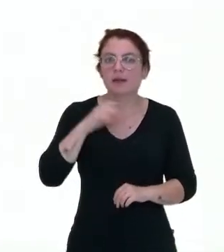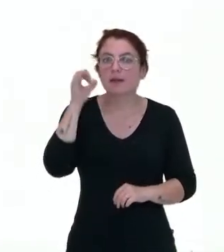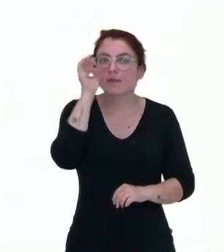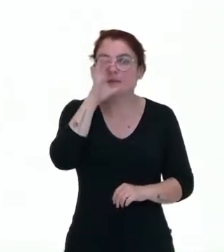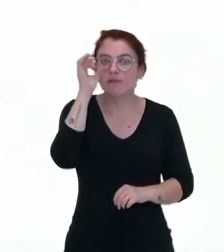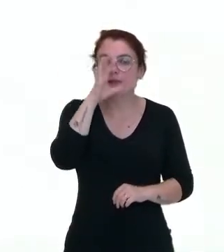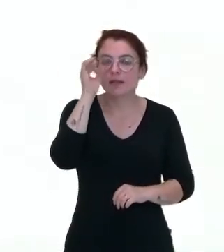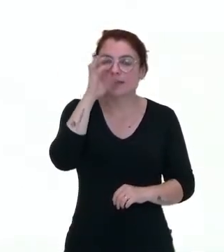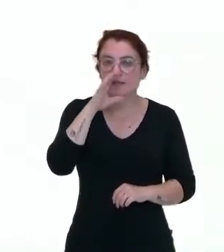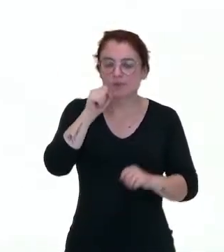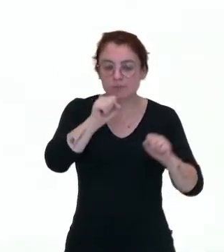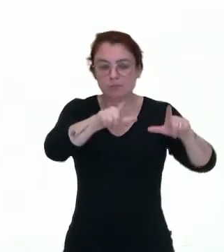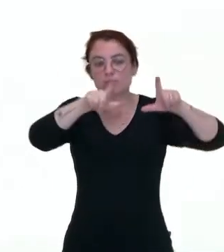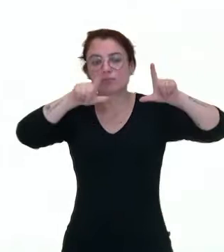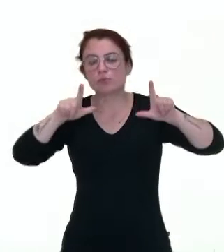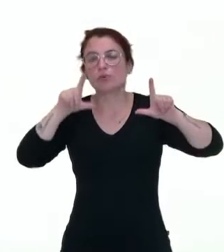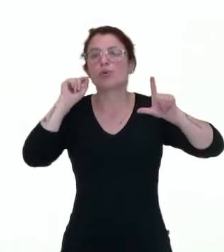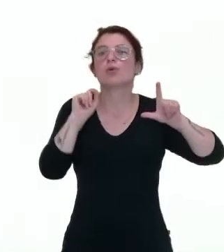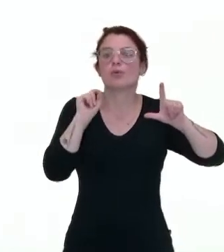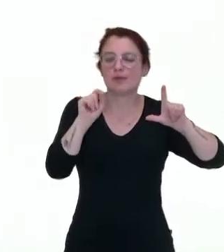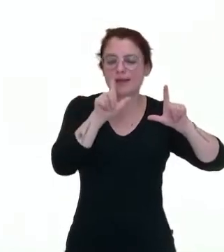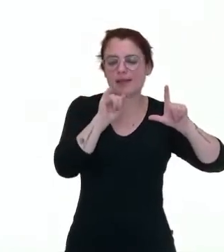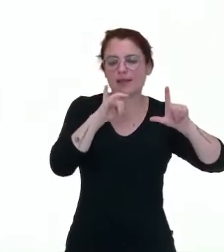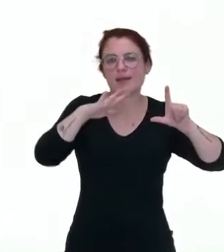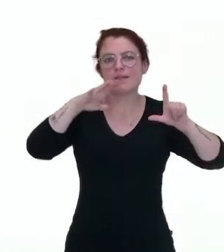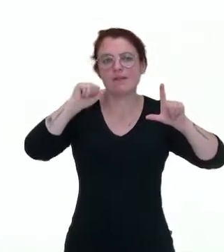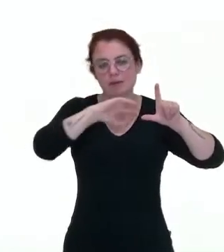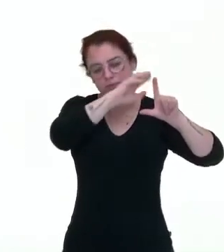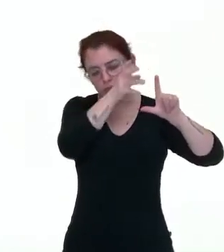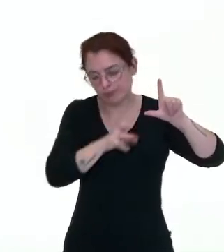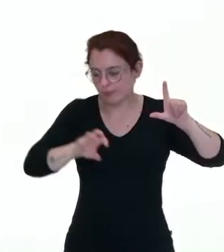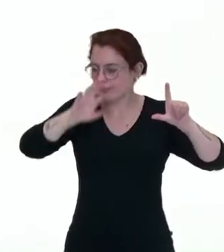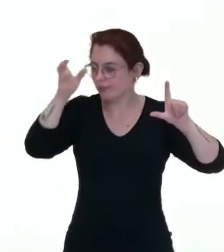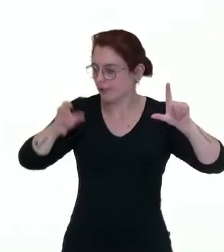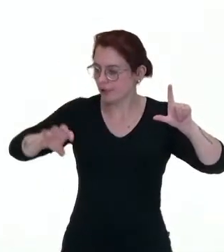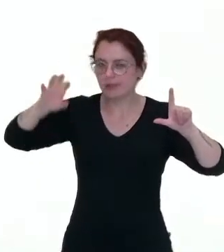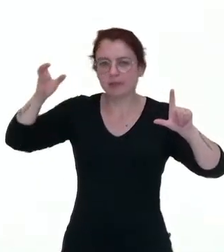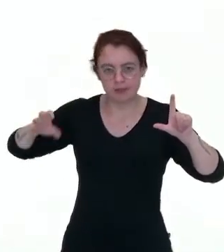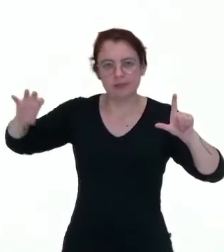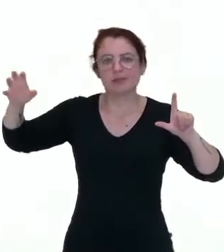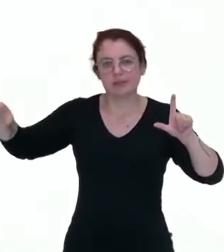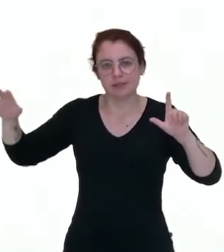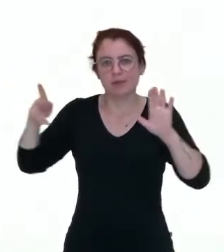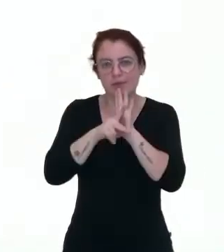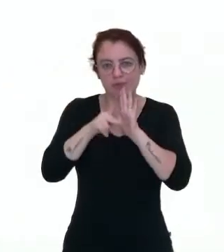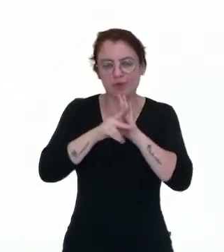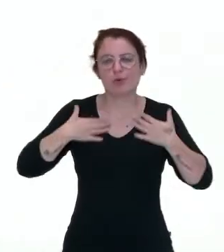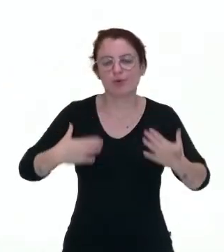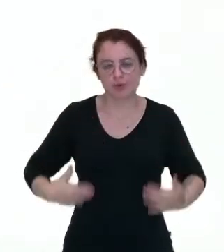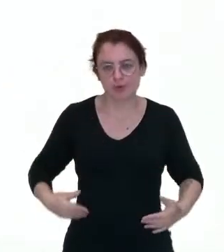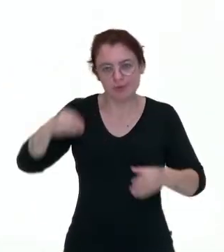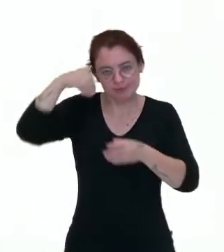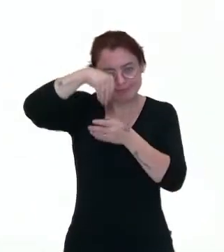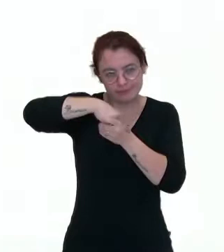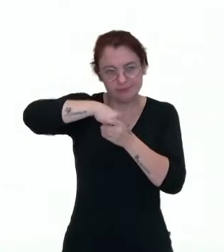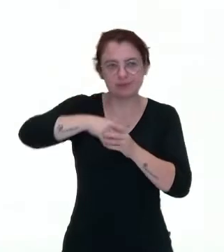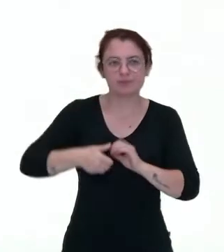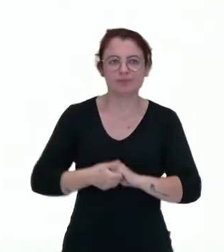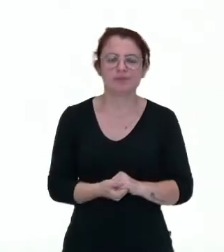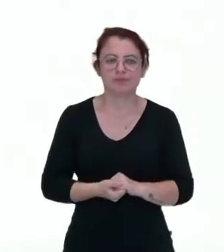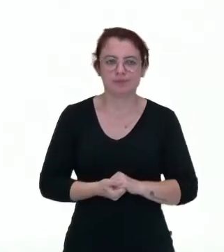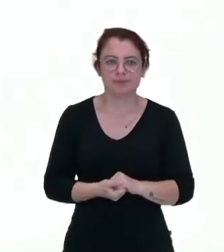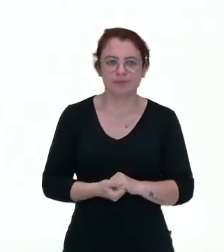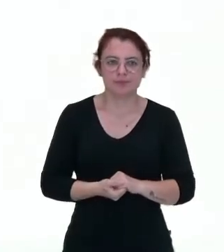está destacando a linfa que está percorrendo o nosso corpo no interior dos